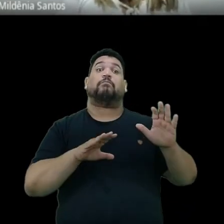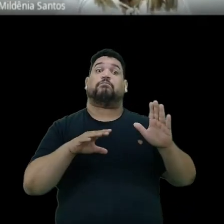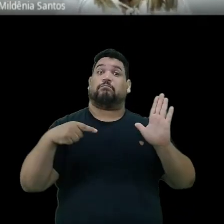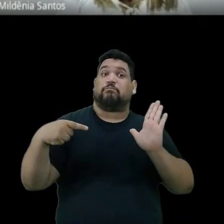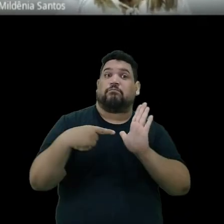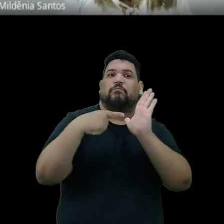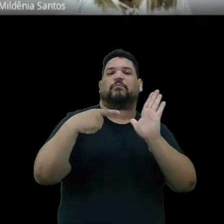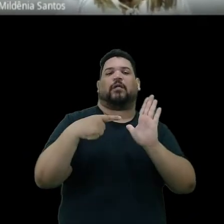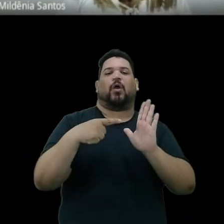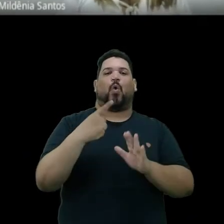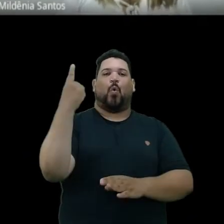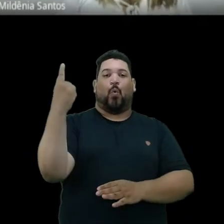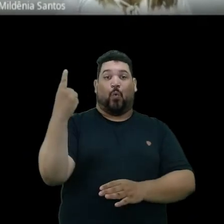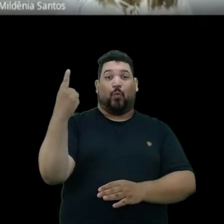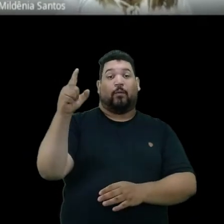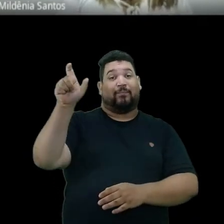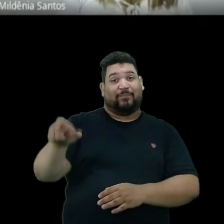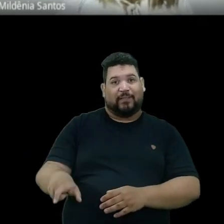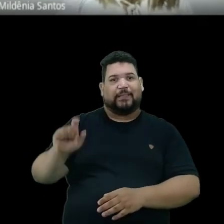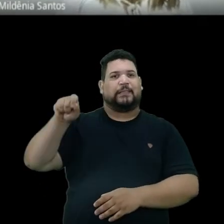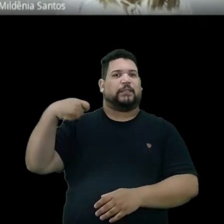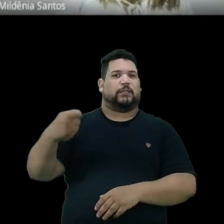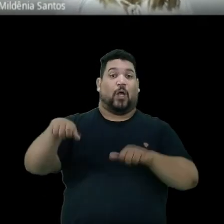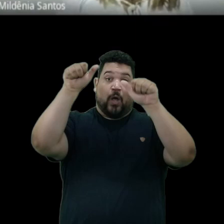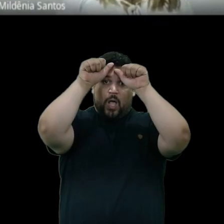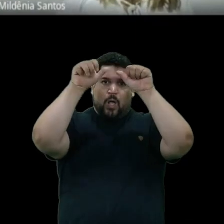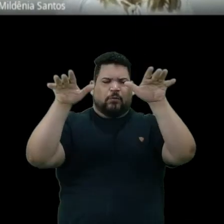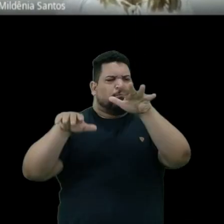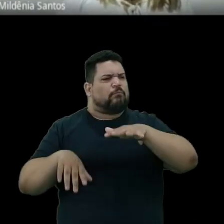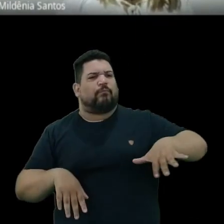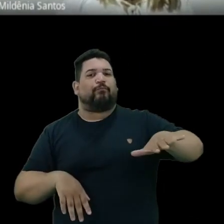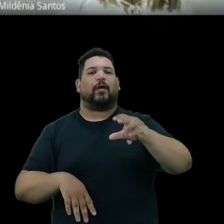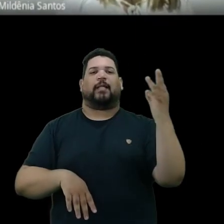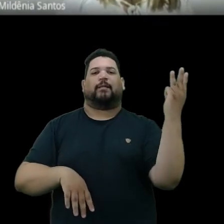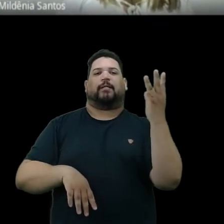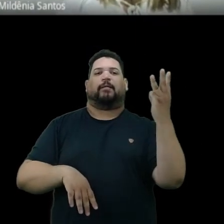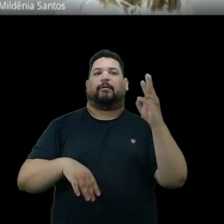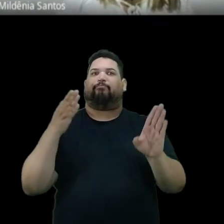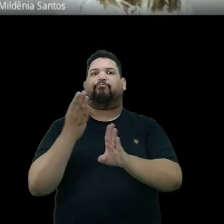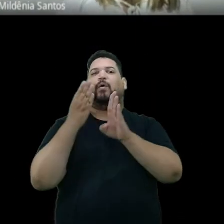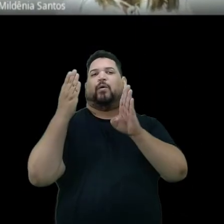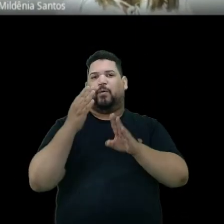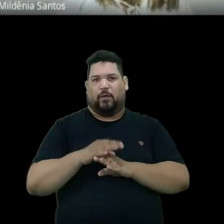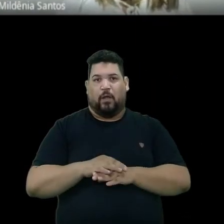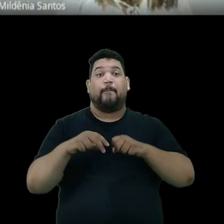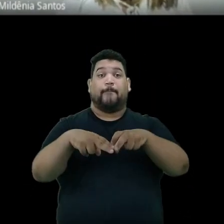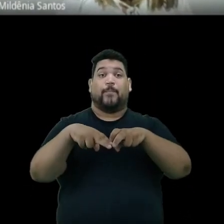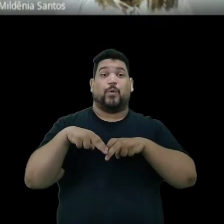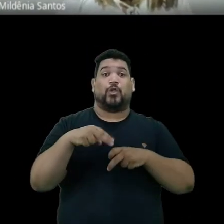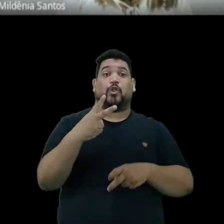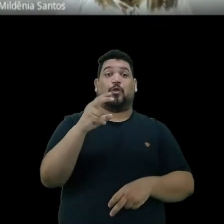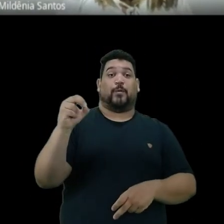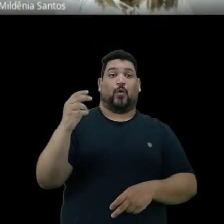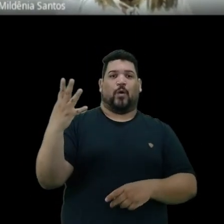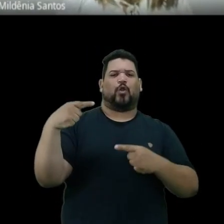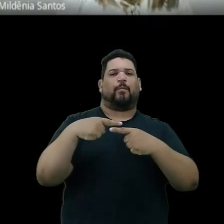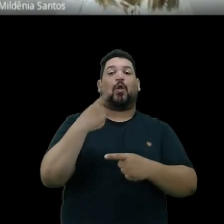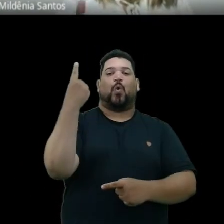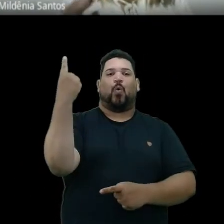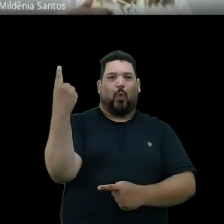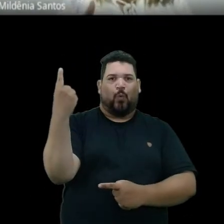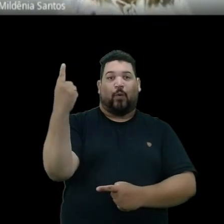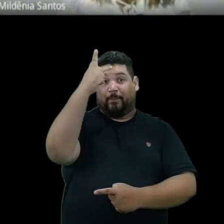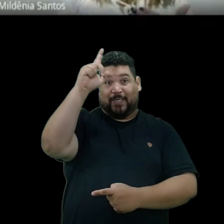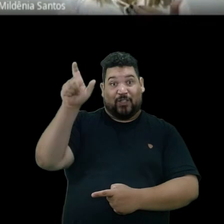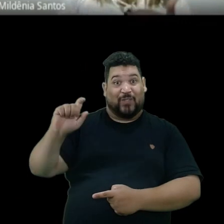cada 33 casos. Então, em 2004, o total era de 1 a cada 166 casos. E